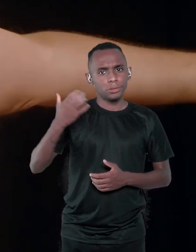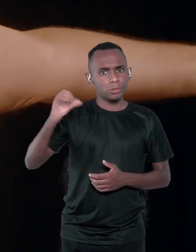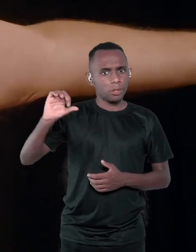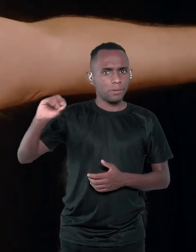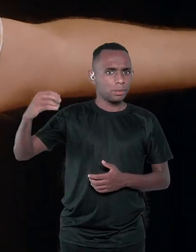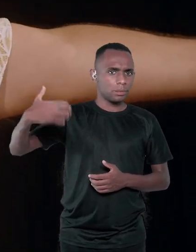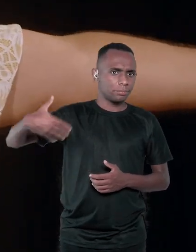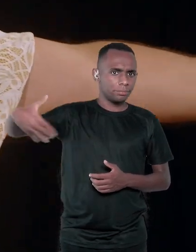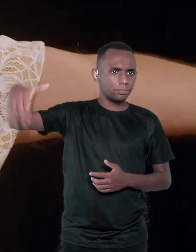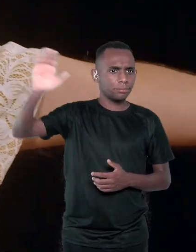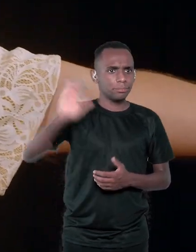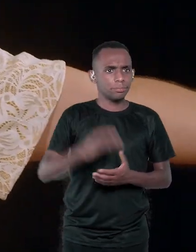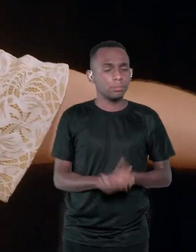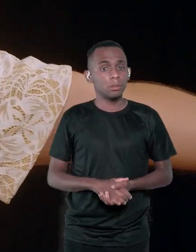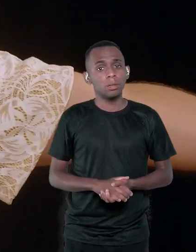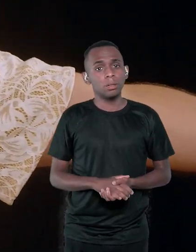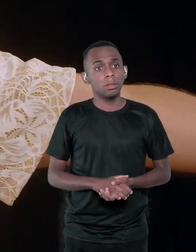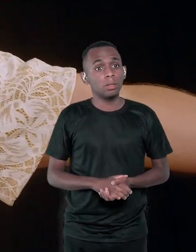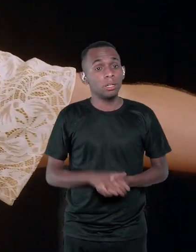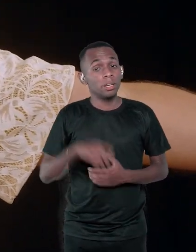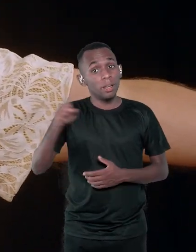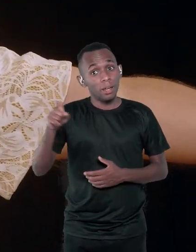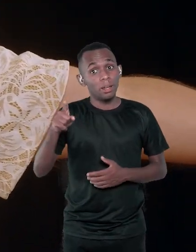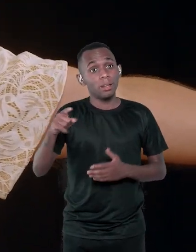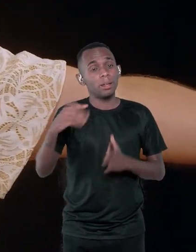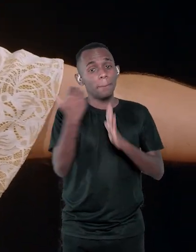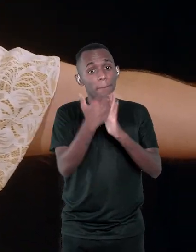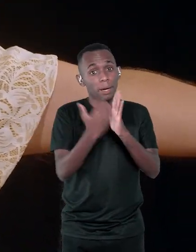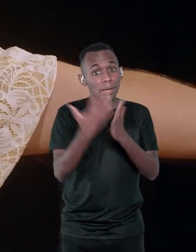Vocês sabem disso, saindo tudo com a noticiária. Ela estava gravando um DVD